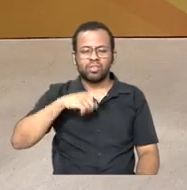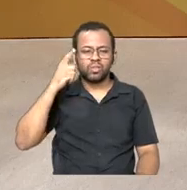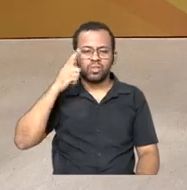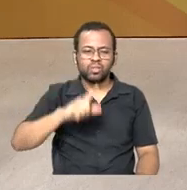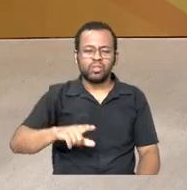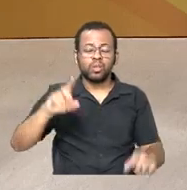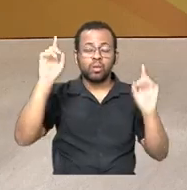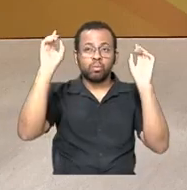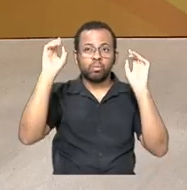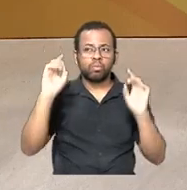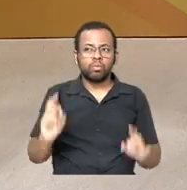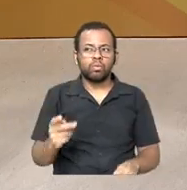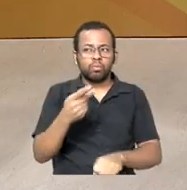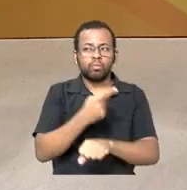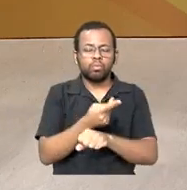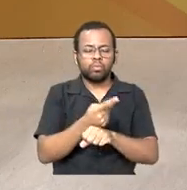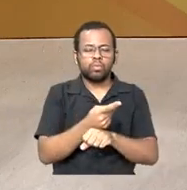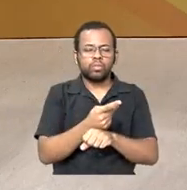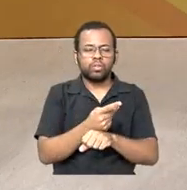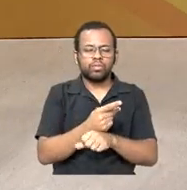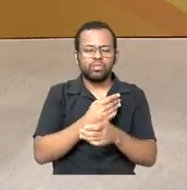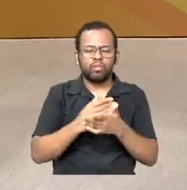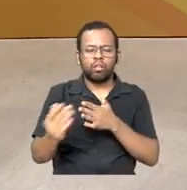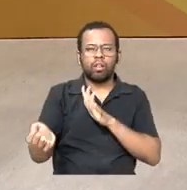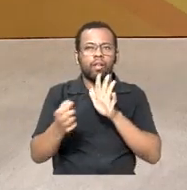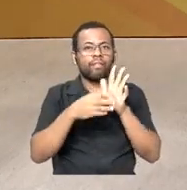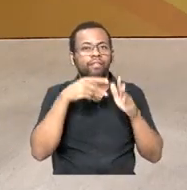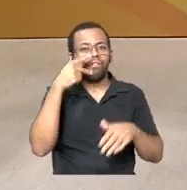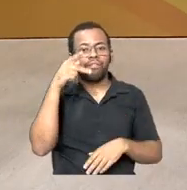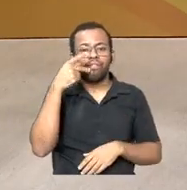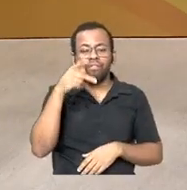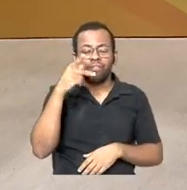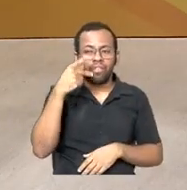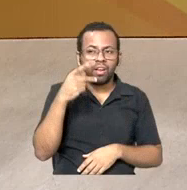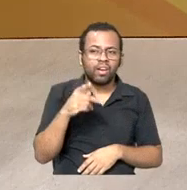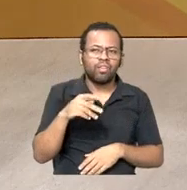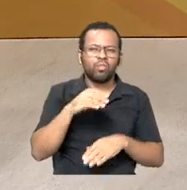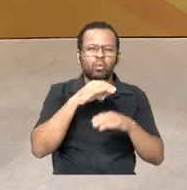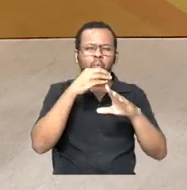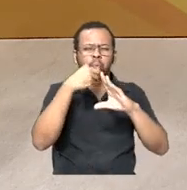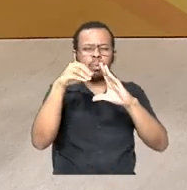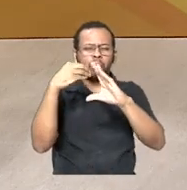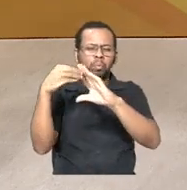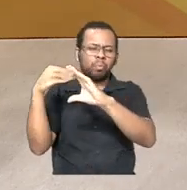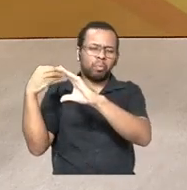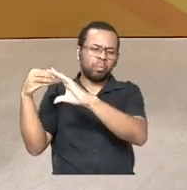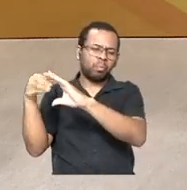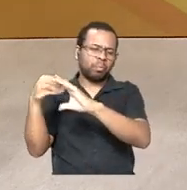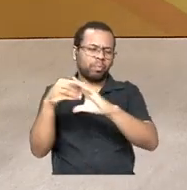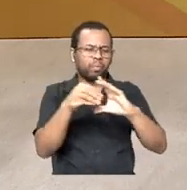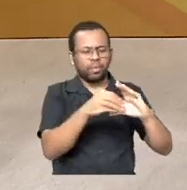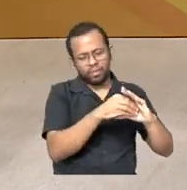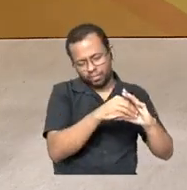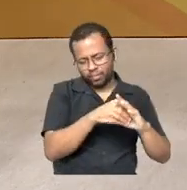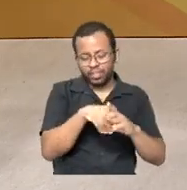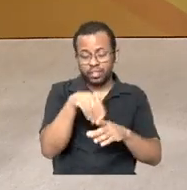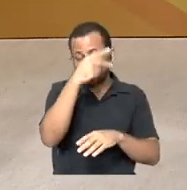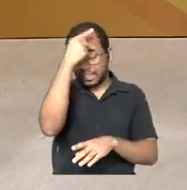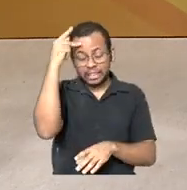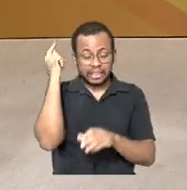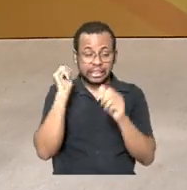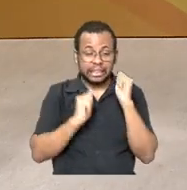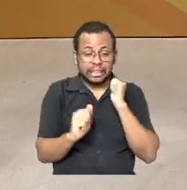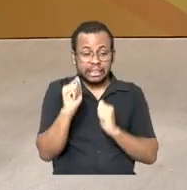dou mais esperado do Domingo aquele que foi comentado falado foi postado a semana inteira muita gente ansiosa para